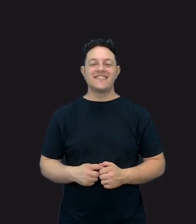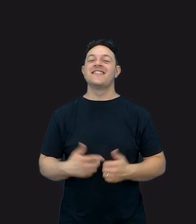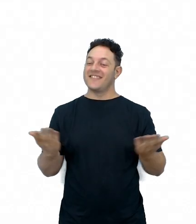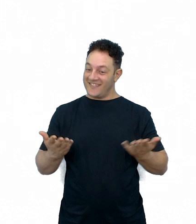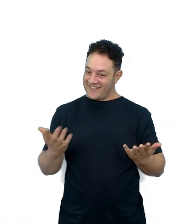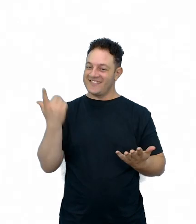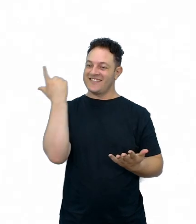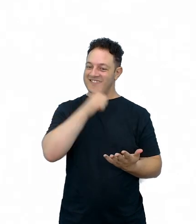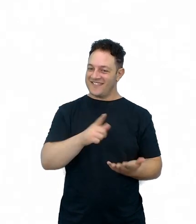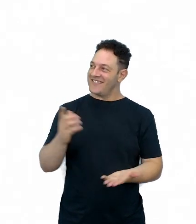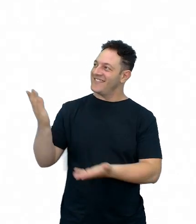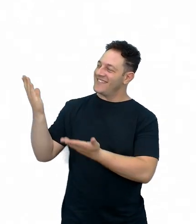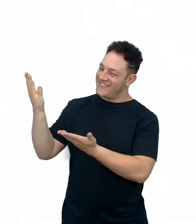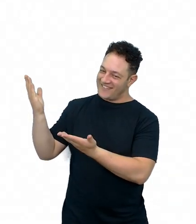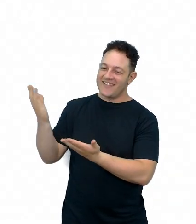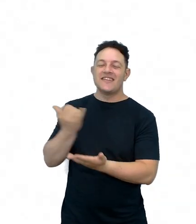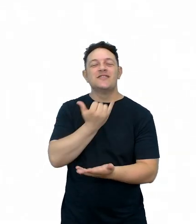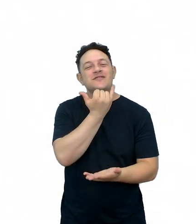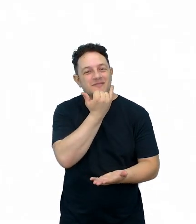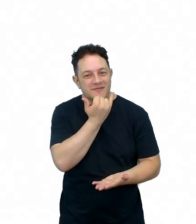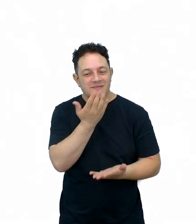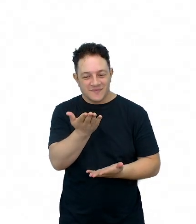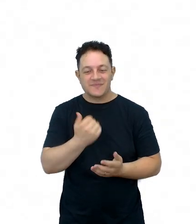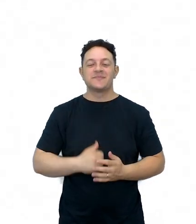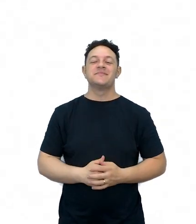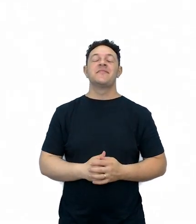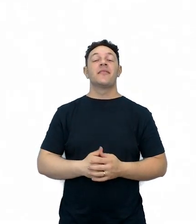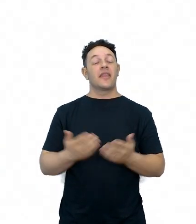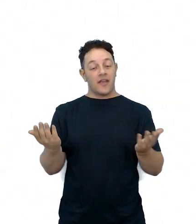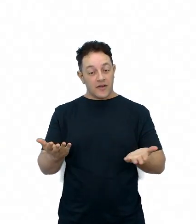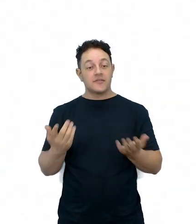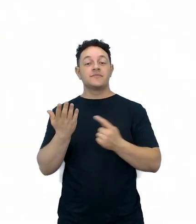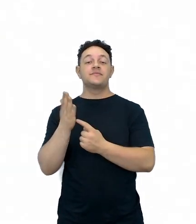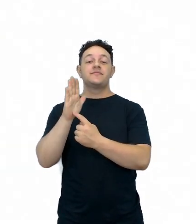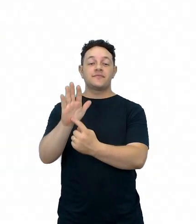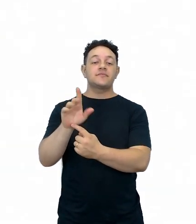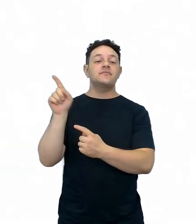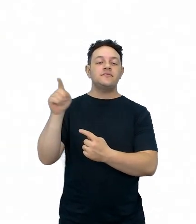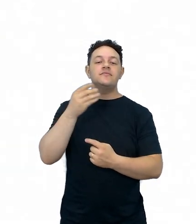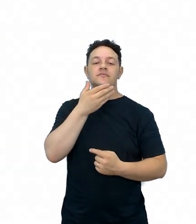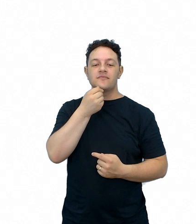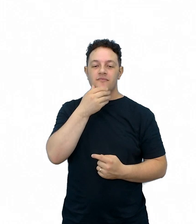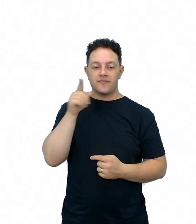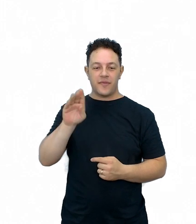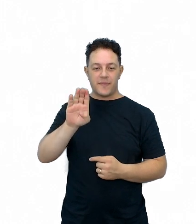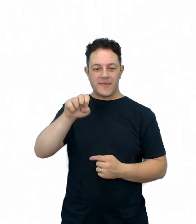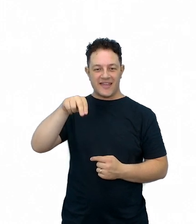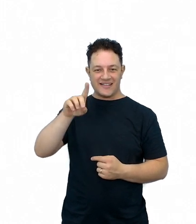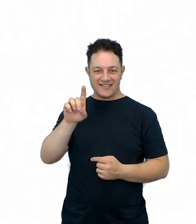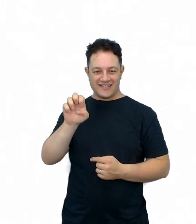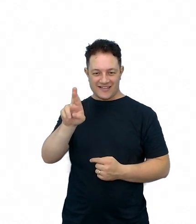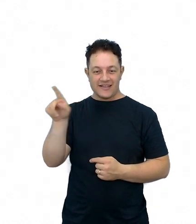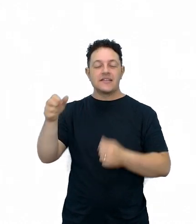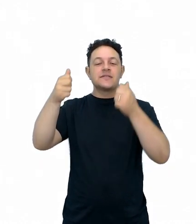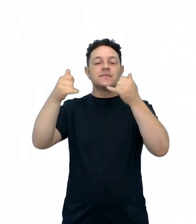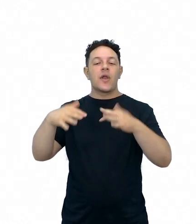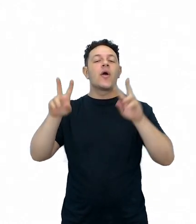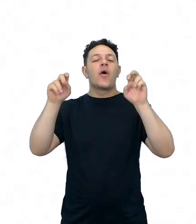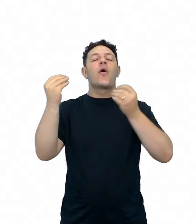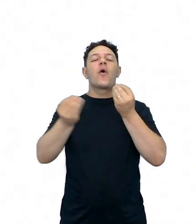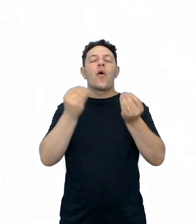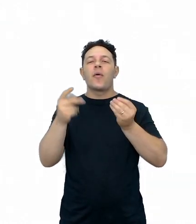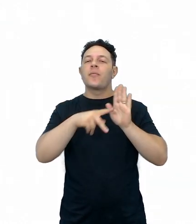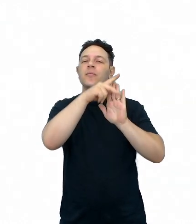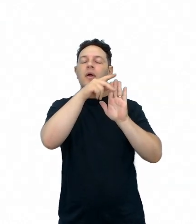deu certo, me desculpem. Então, a gente traz essa ideia de Bender, falando da aprendizagem baseada em projetos, o quanto